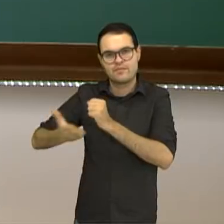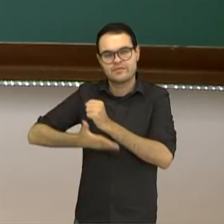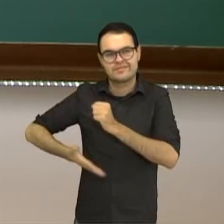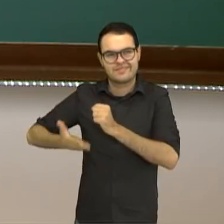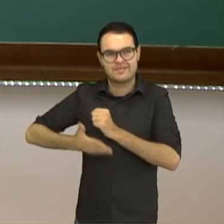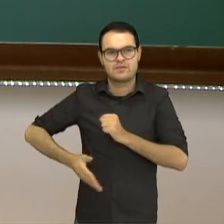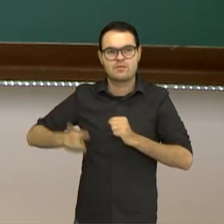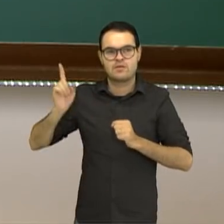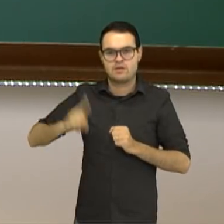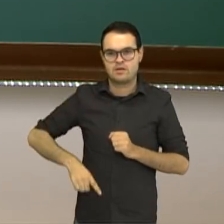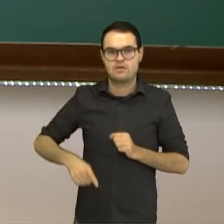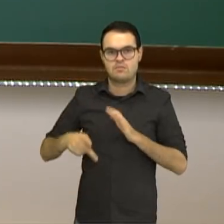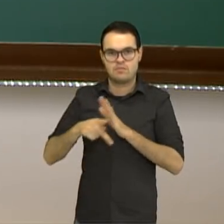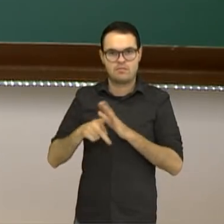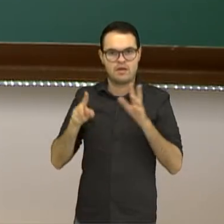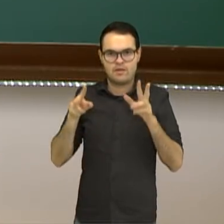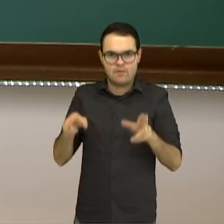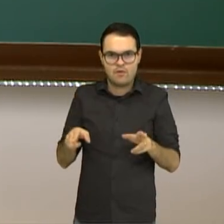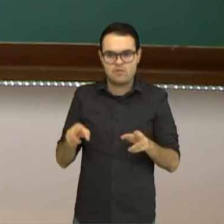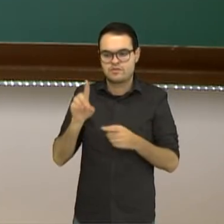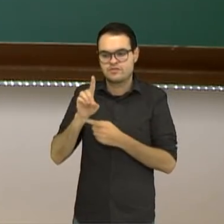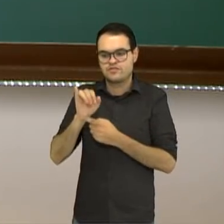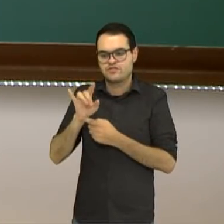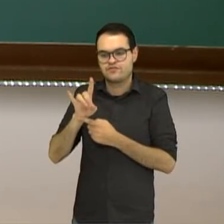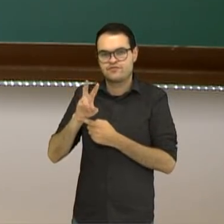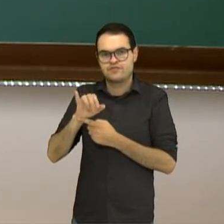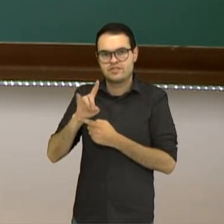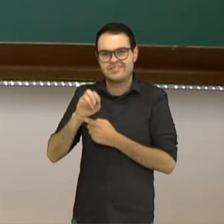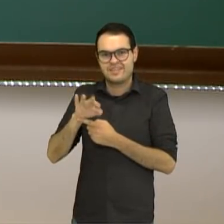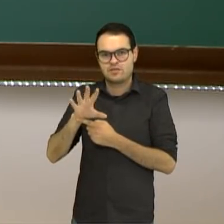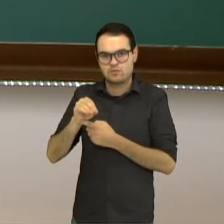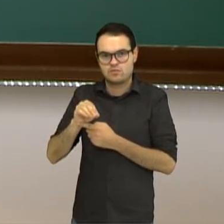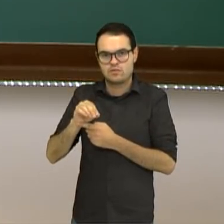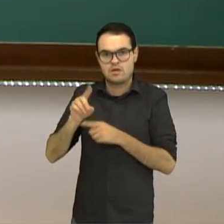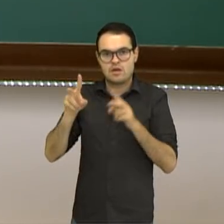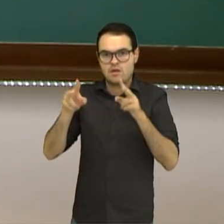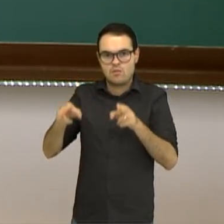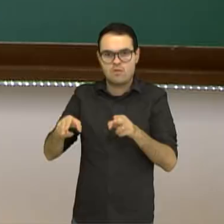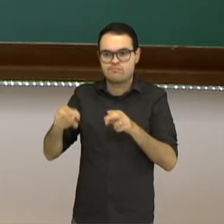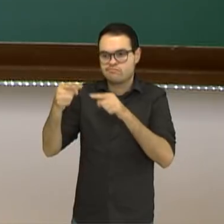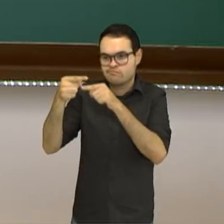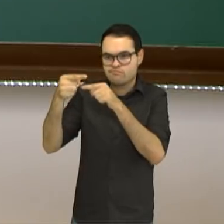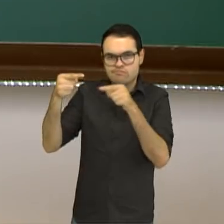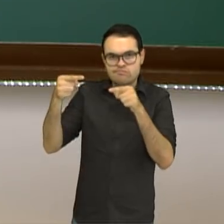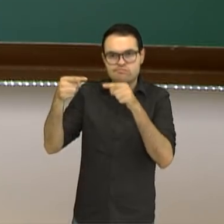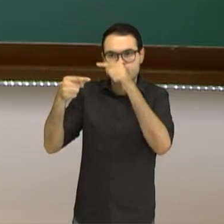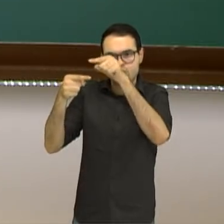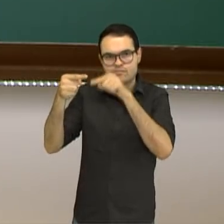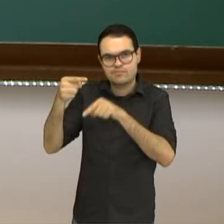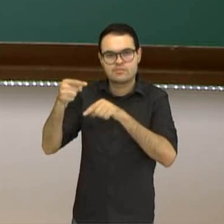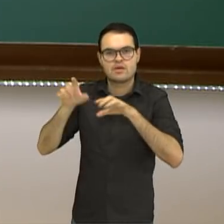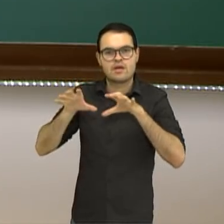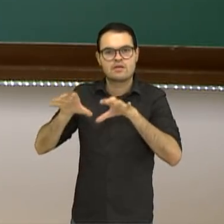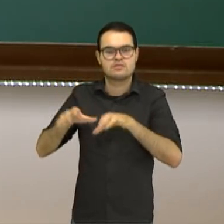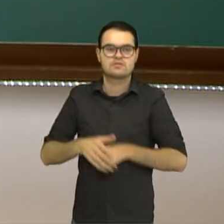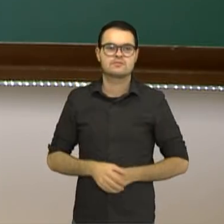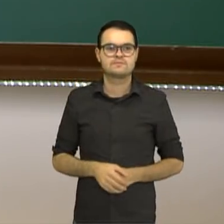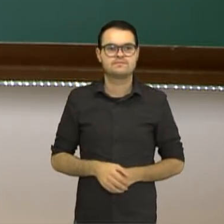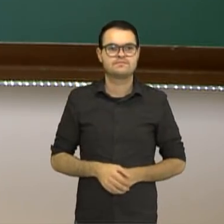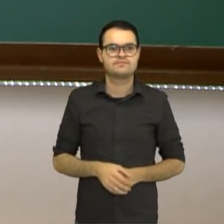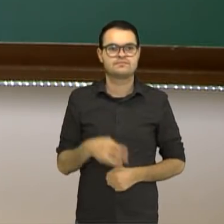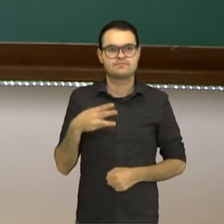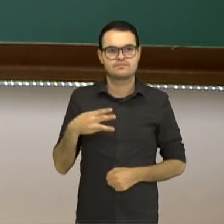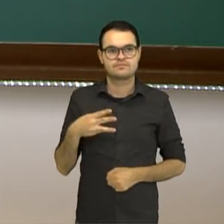como se fosse o dividendo, aqui é como se fosse o divisor e o quociente é o número que está faltando ali. Então, eu vou ter